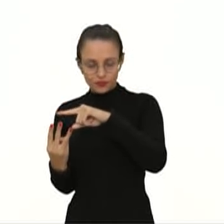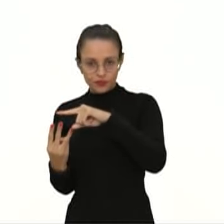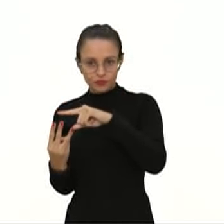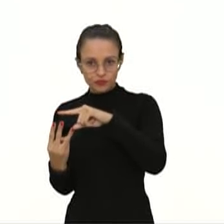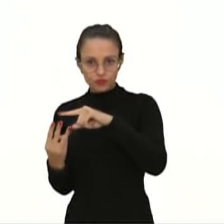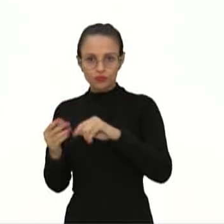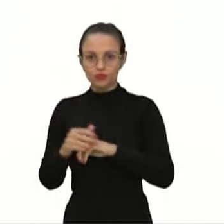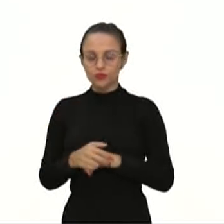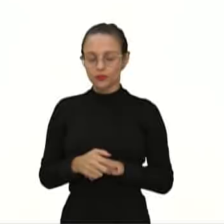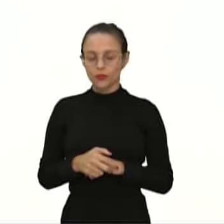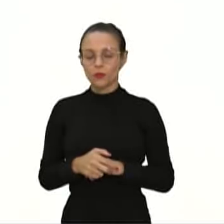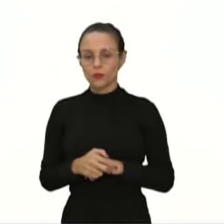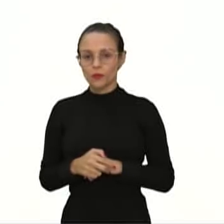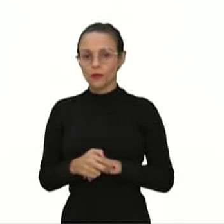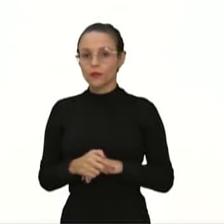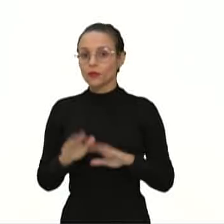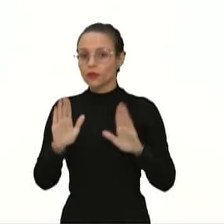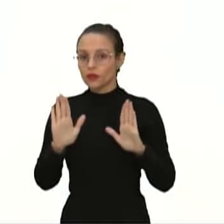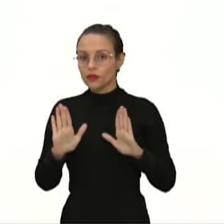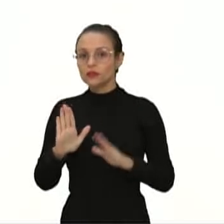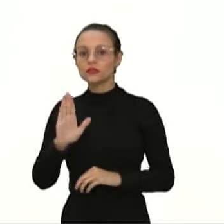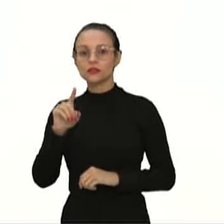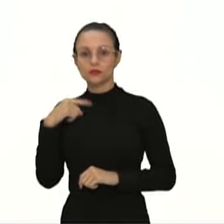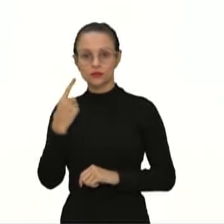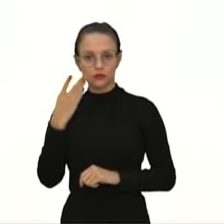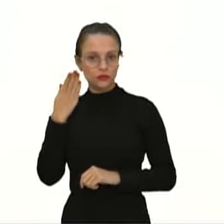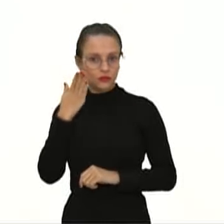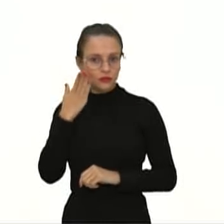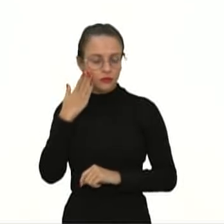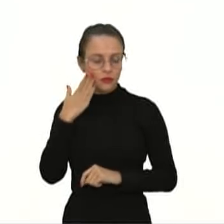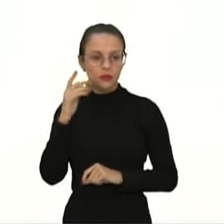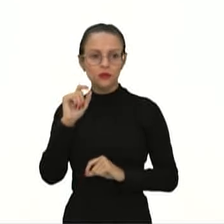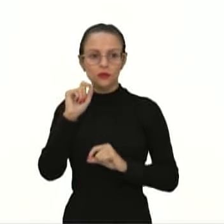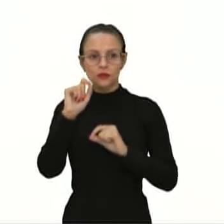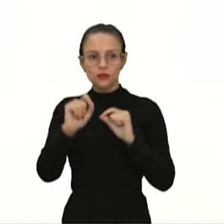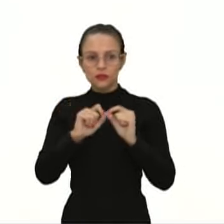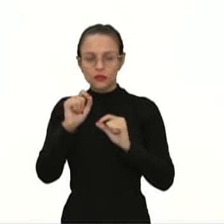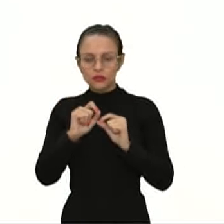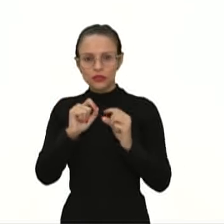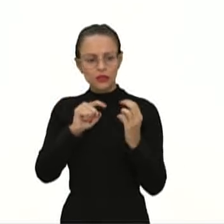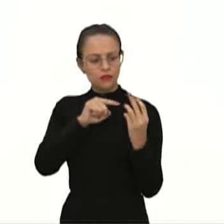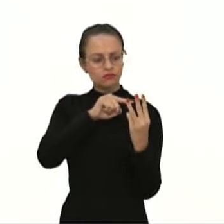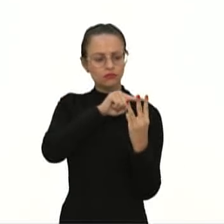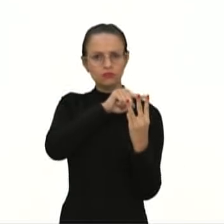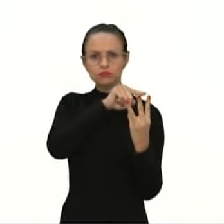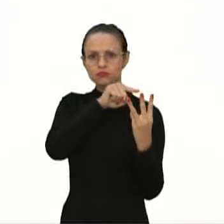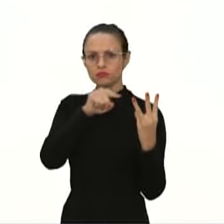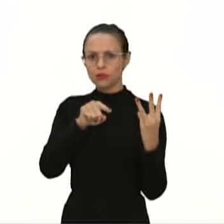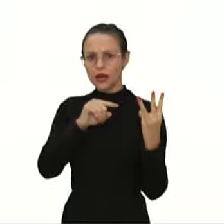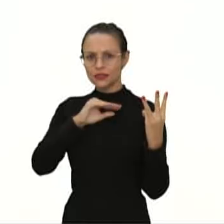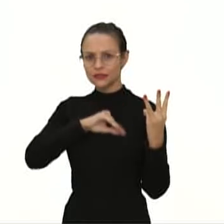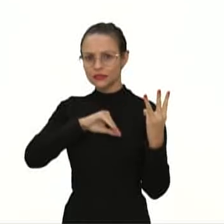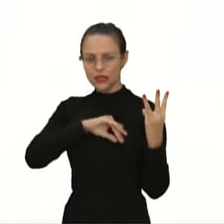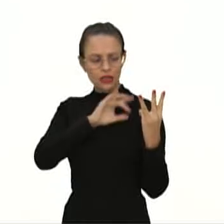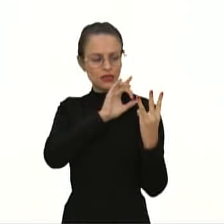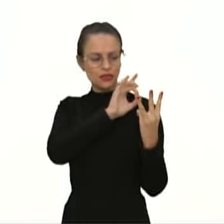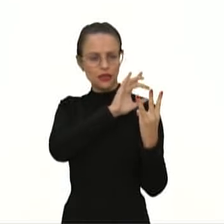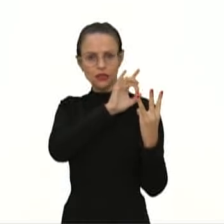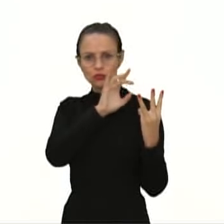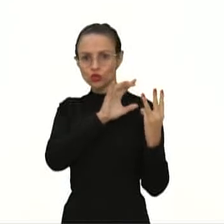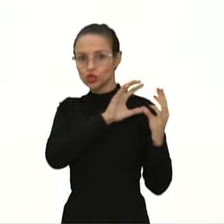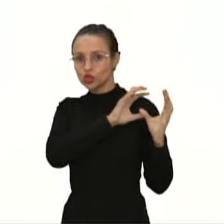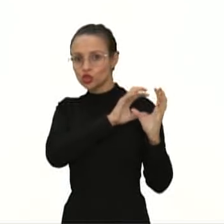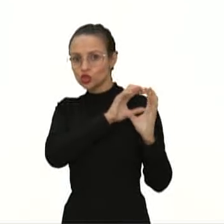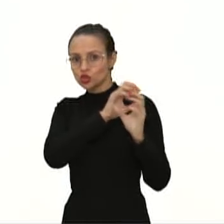x sobre 3. Nós sabemos que, juntando, né, a quantia que cada um recebe, vai dar